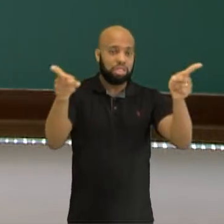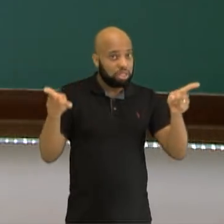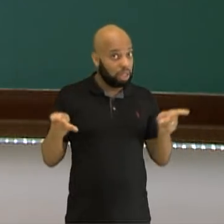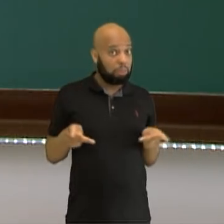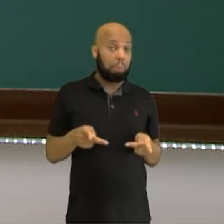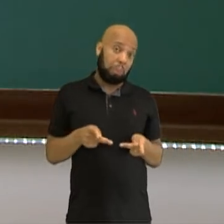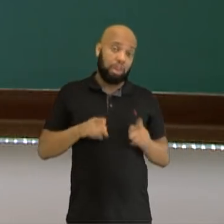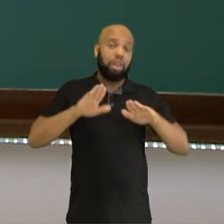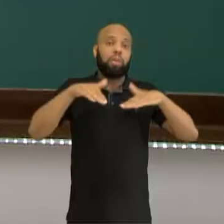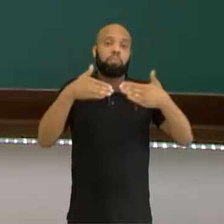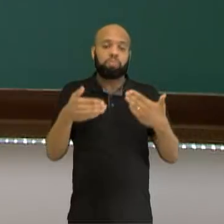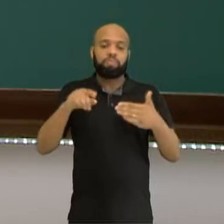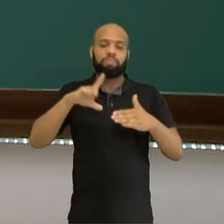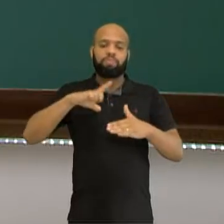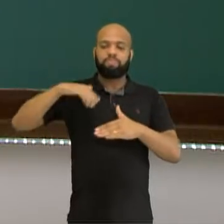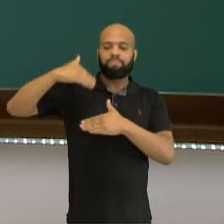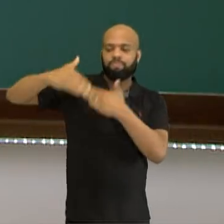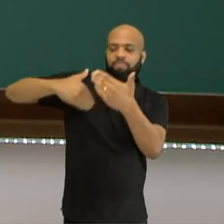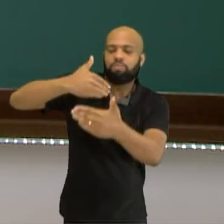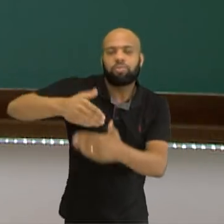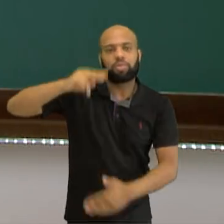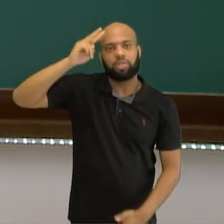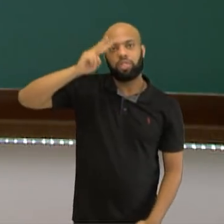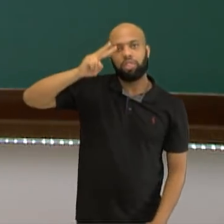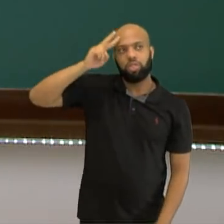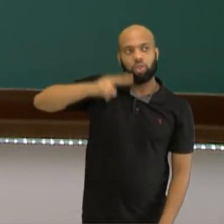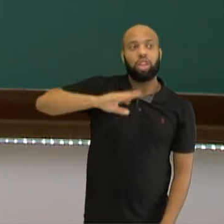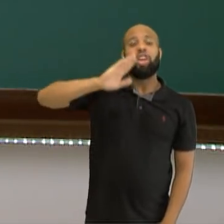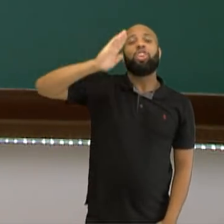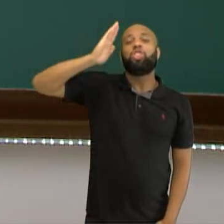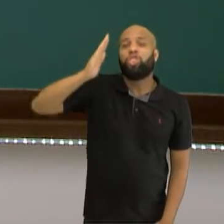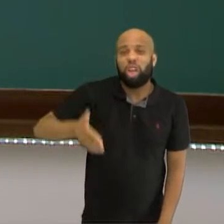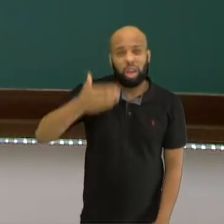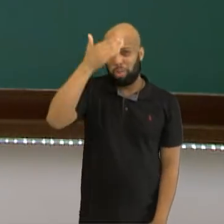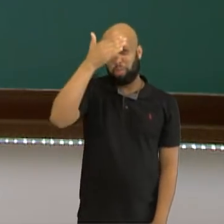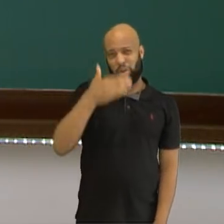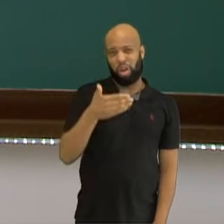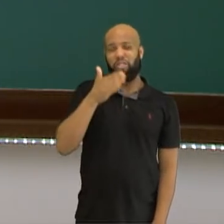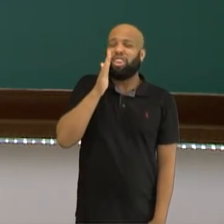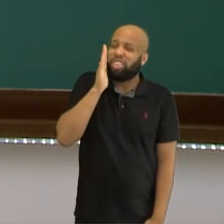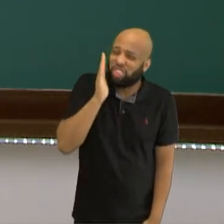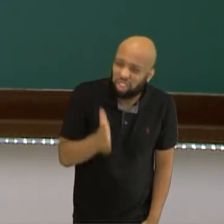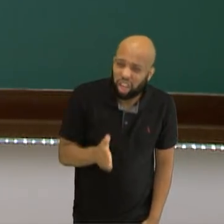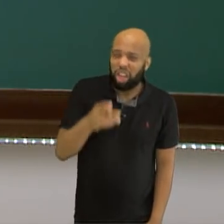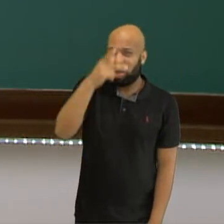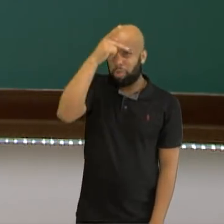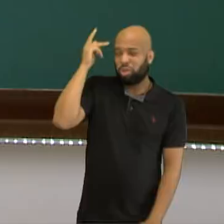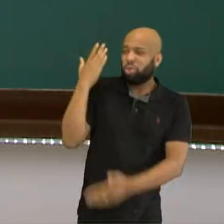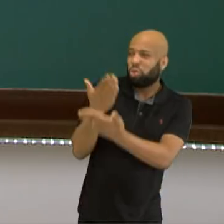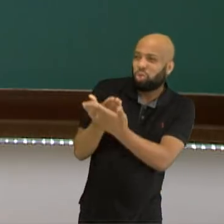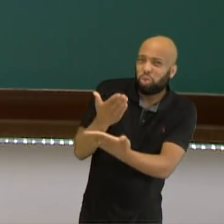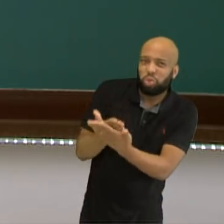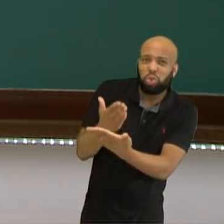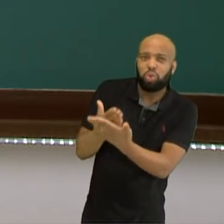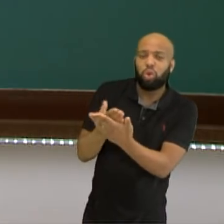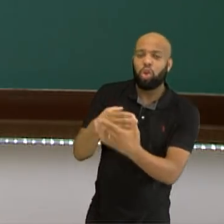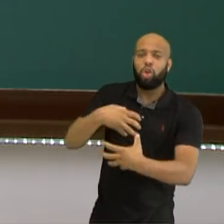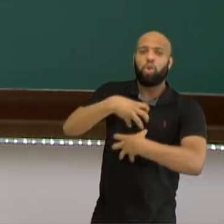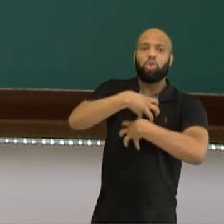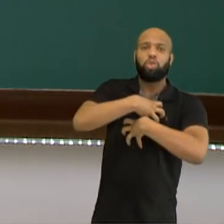da história, já foi comprovado por muitos cientistas, por muitos filósofos, o seu